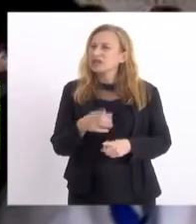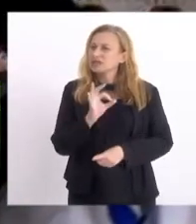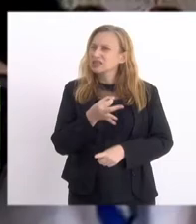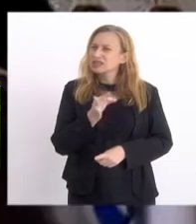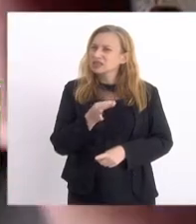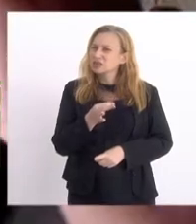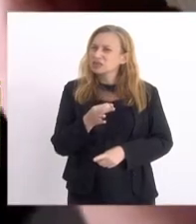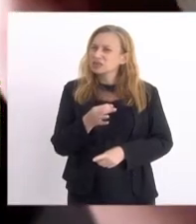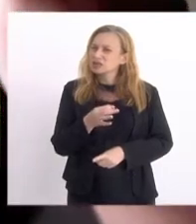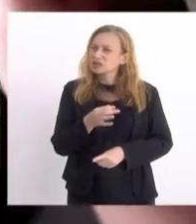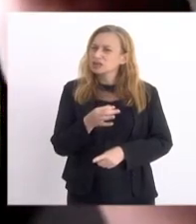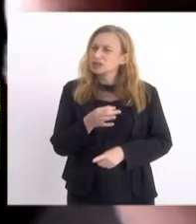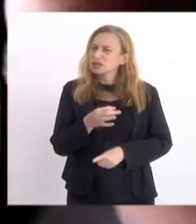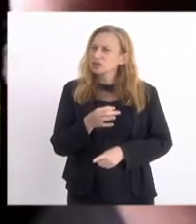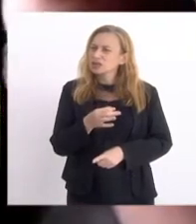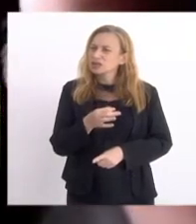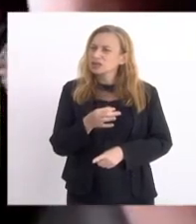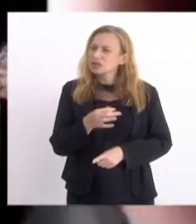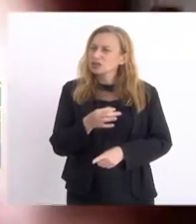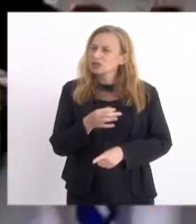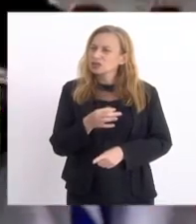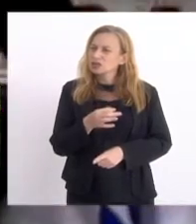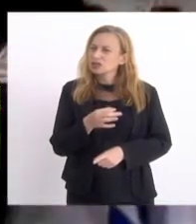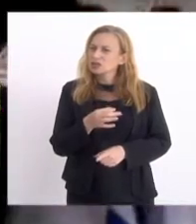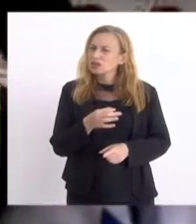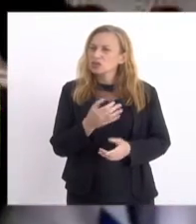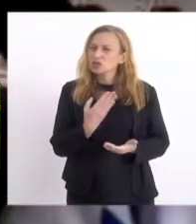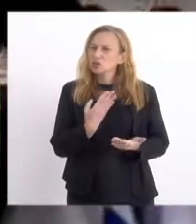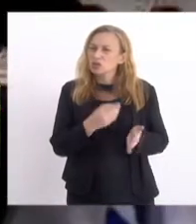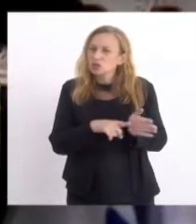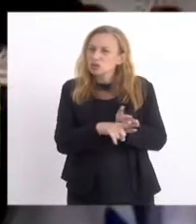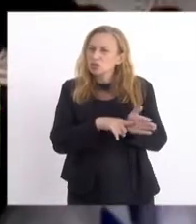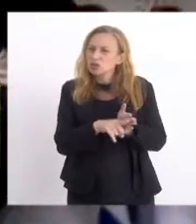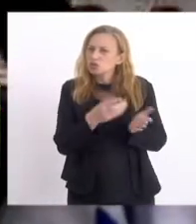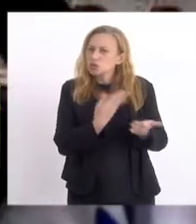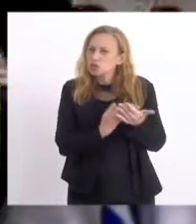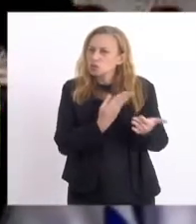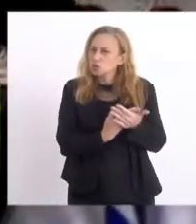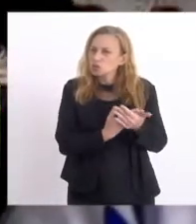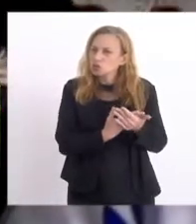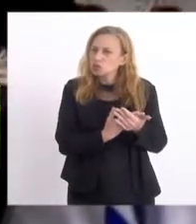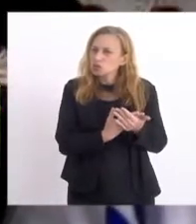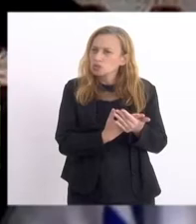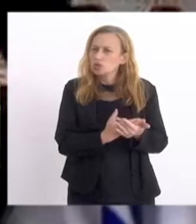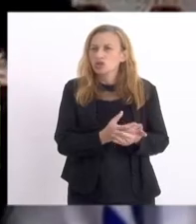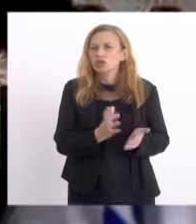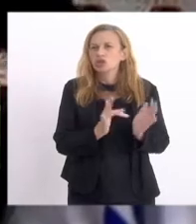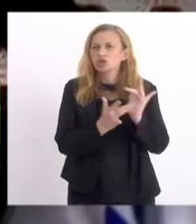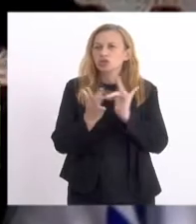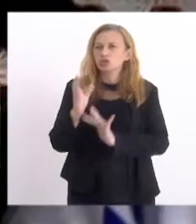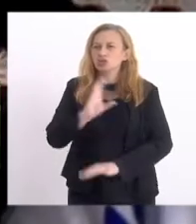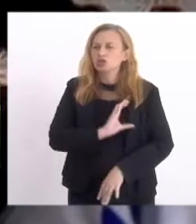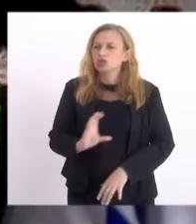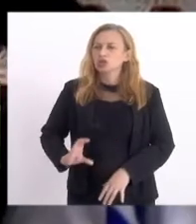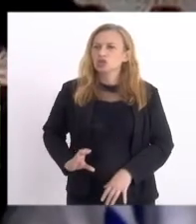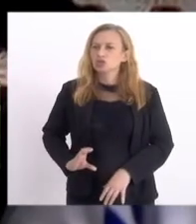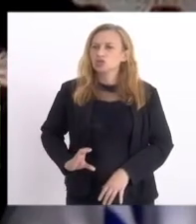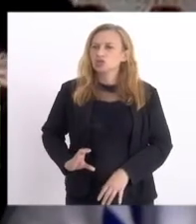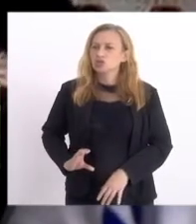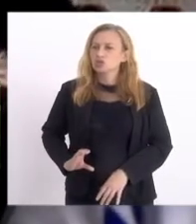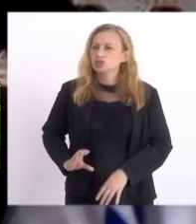você for fazer uma atualização dos estudos escatológicos, Jesus Cristo não existe. O